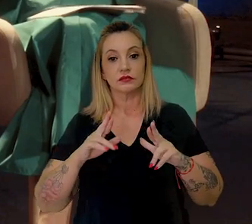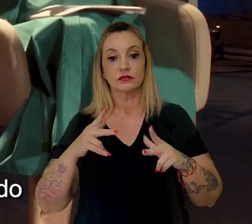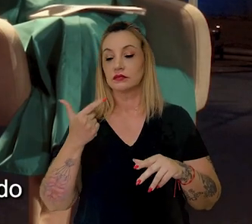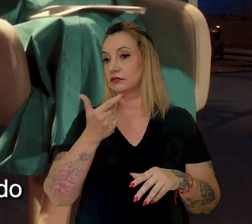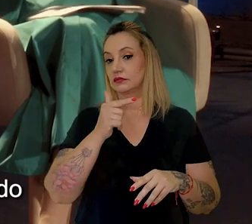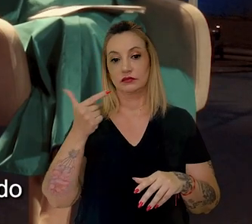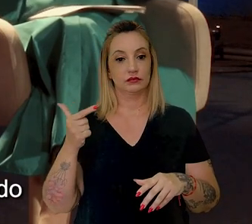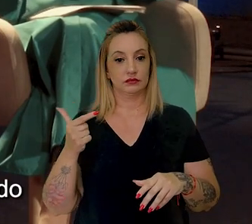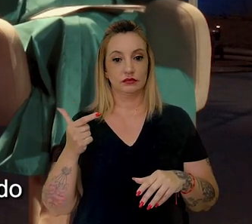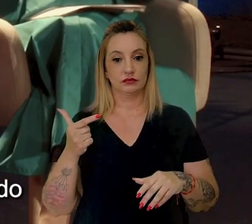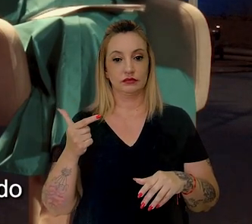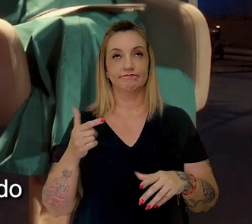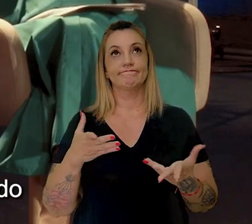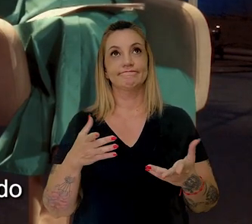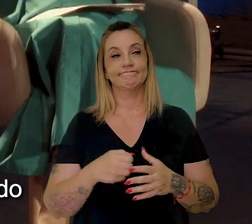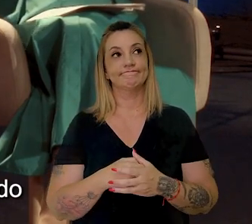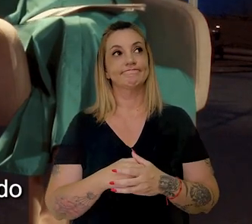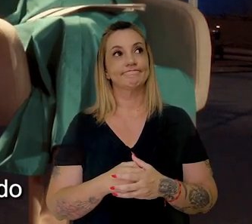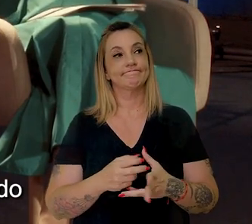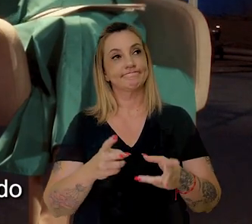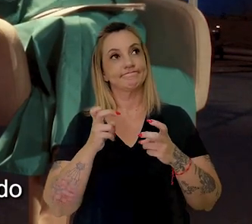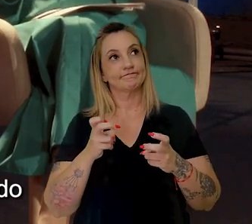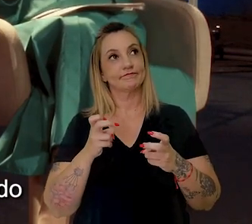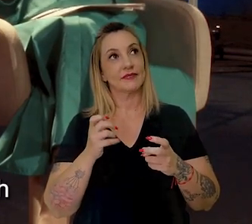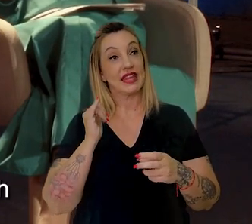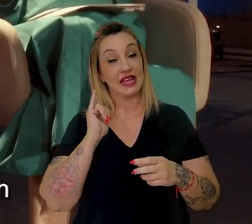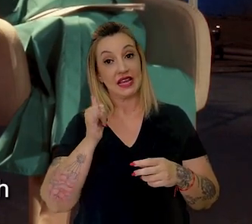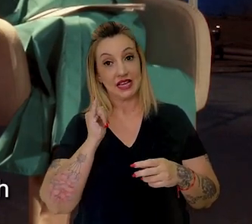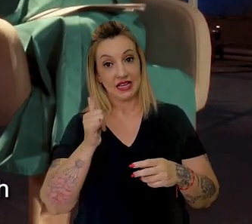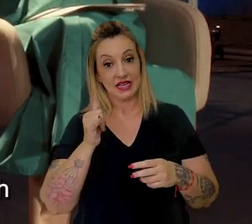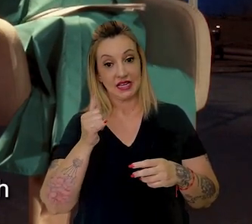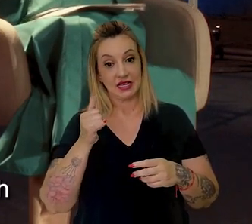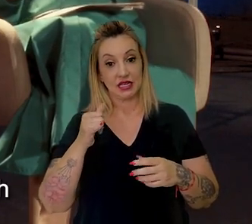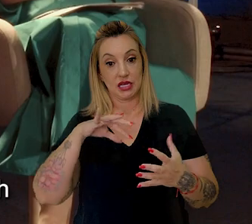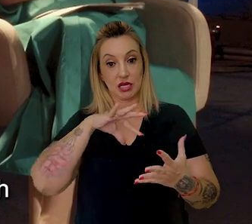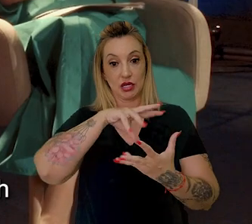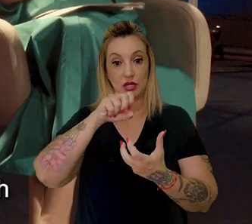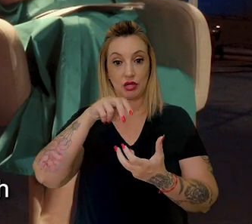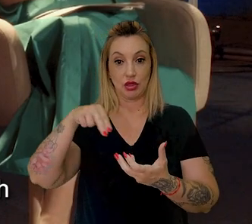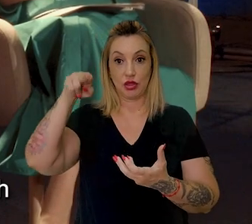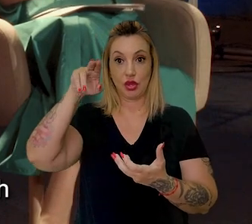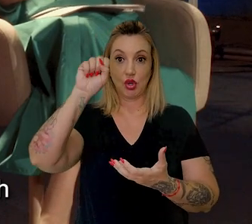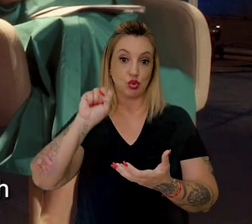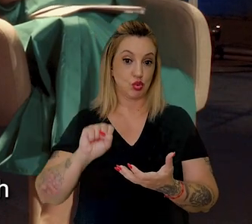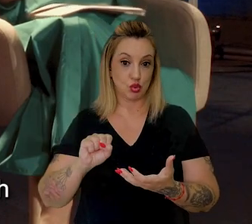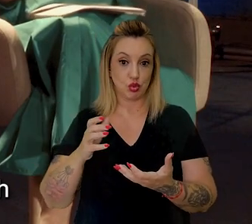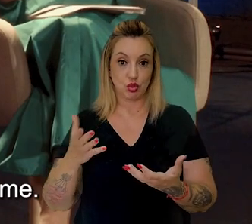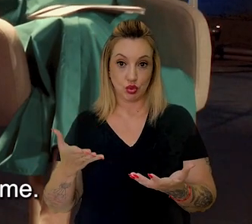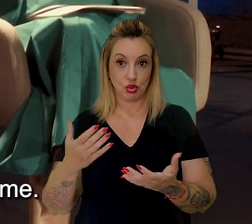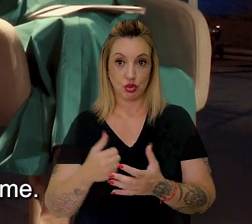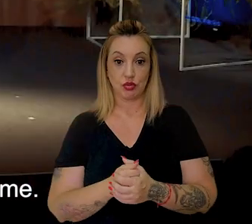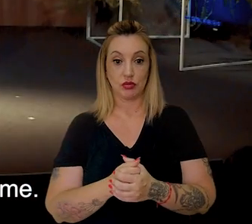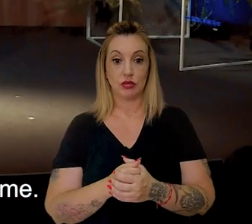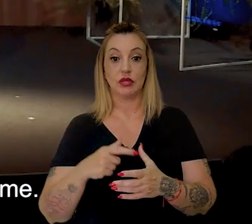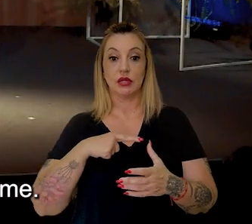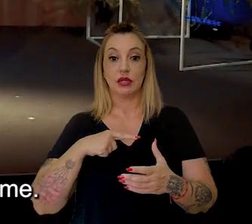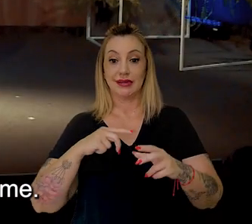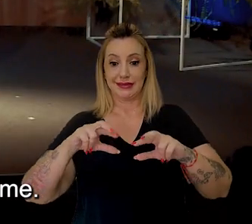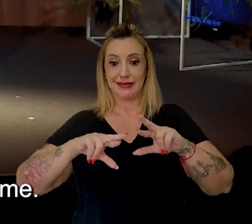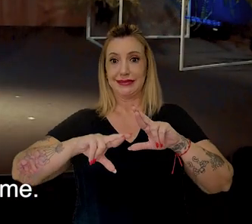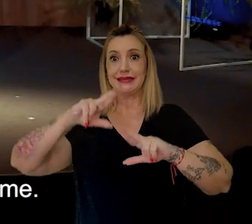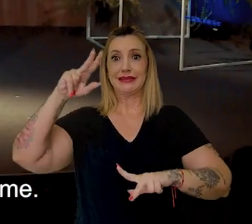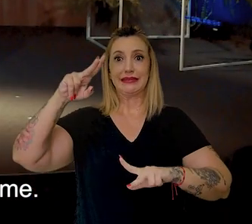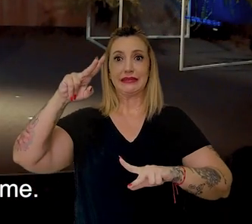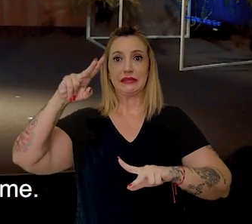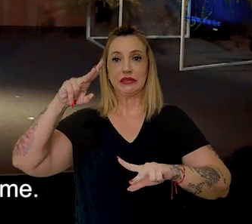ter eh eu eu vejo assim se a gente tá falando do do Global North do Global southa tem uma disparidade